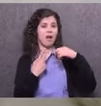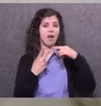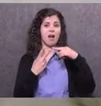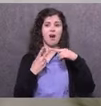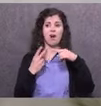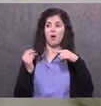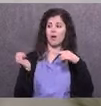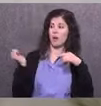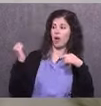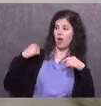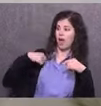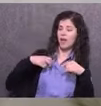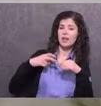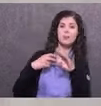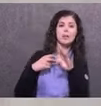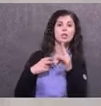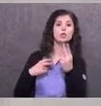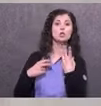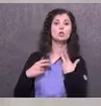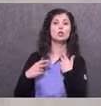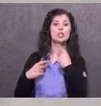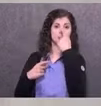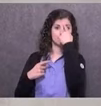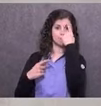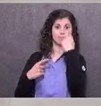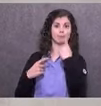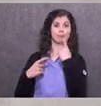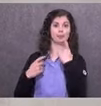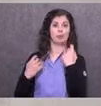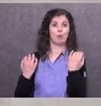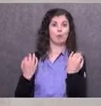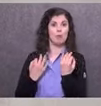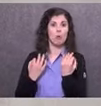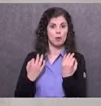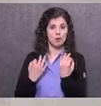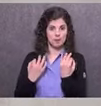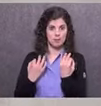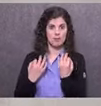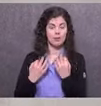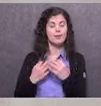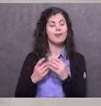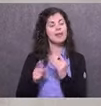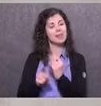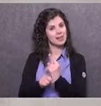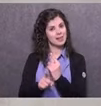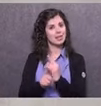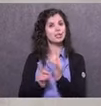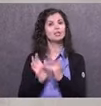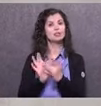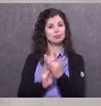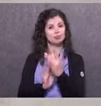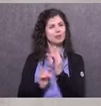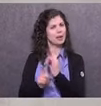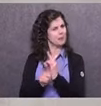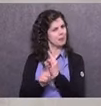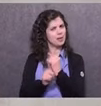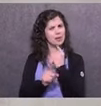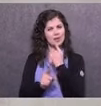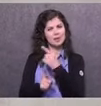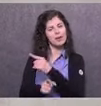Judas, a quem Jesus continua a chamar amigo.